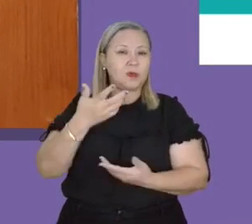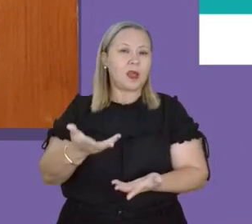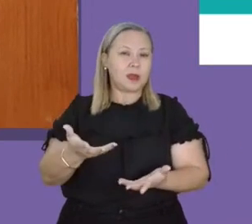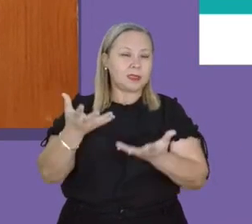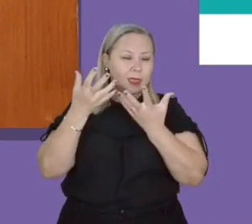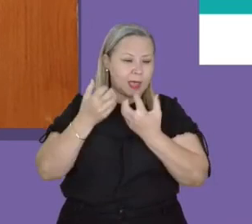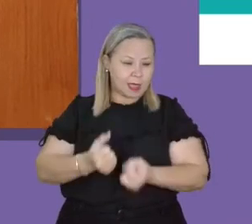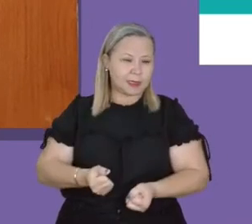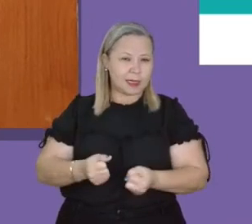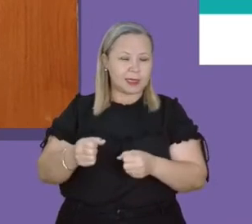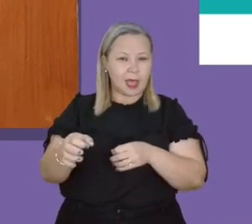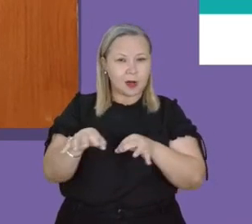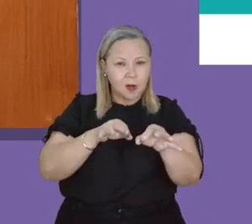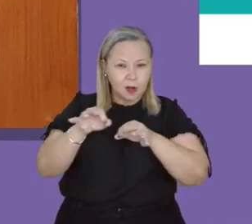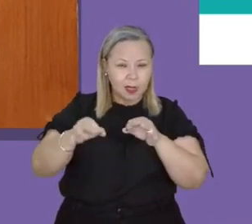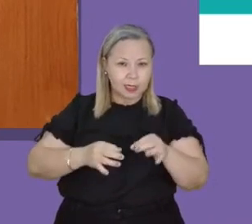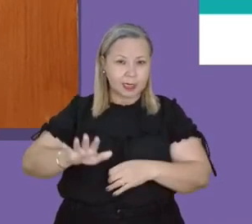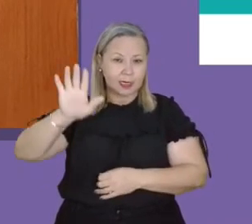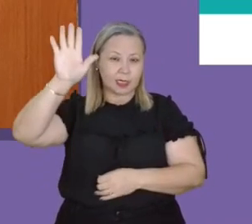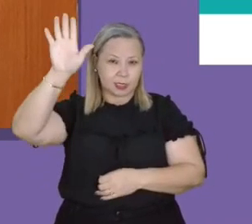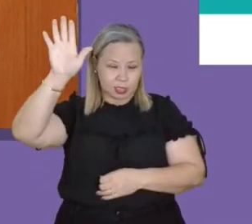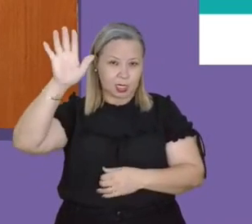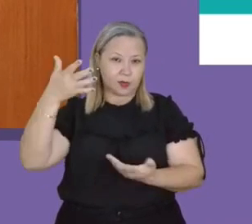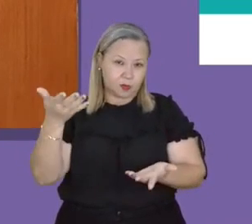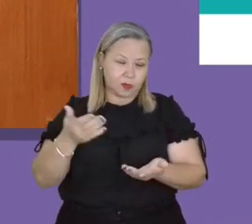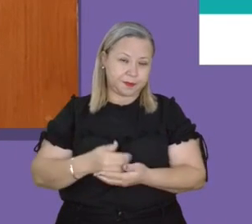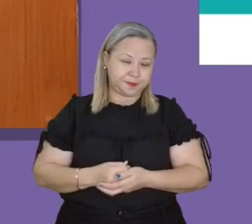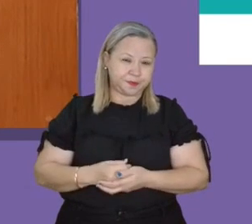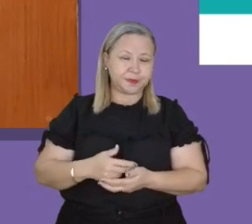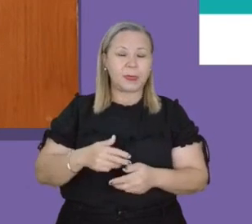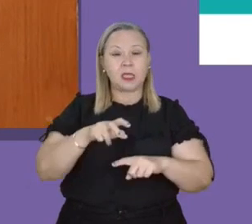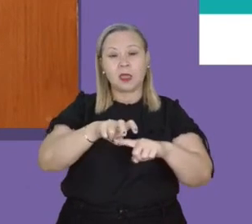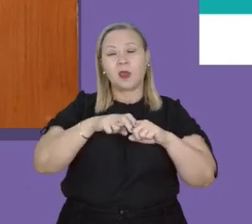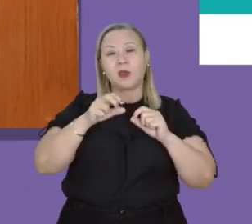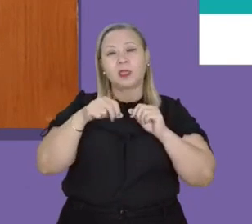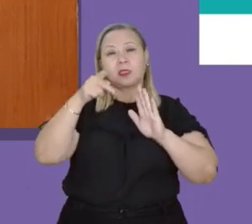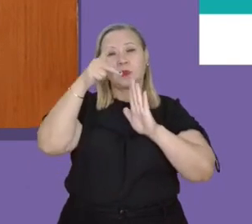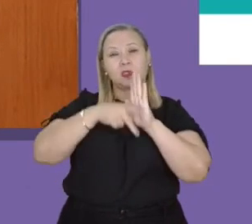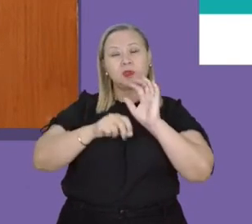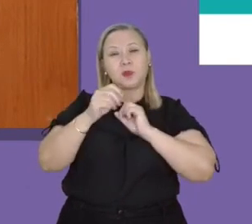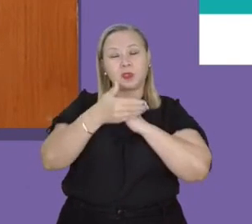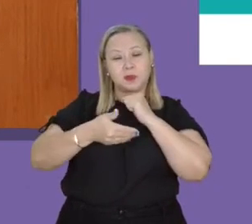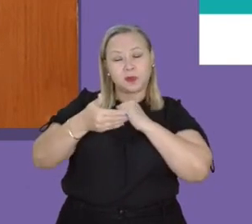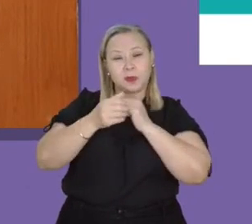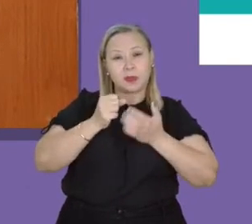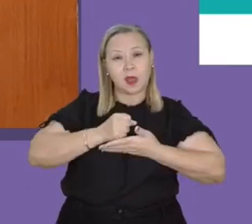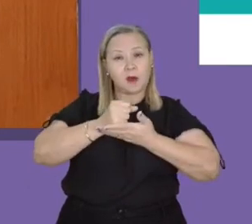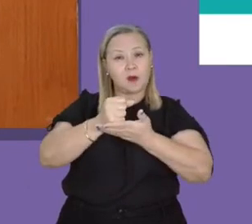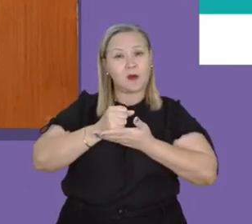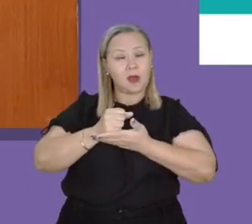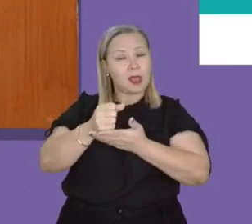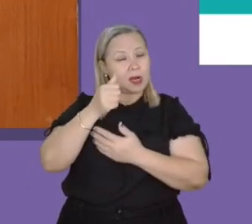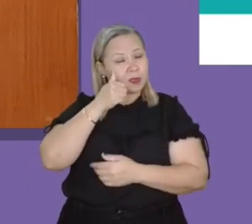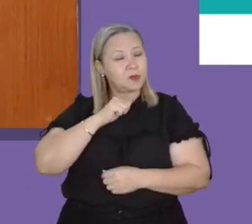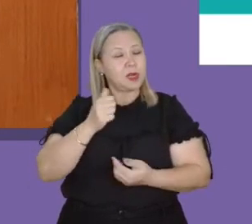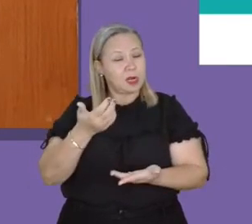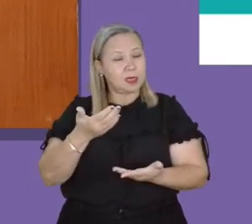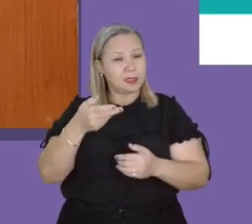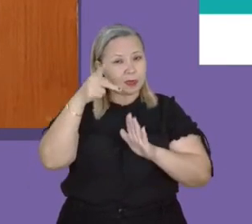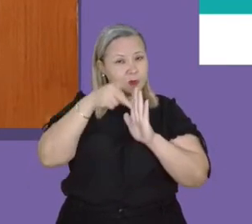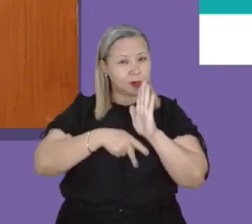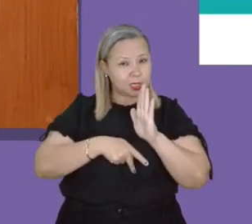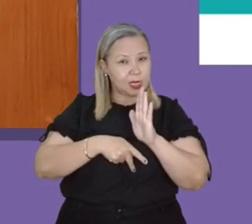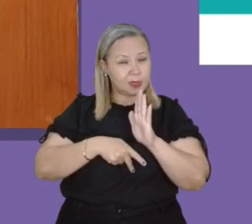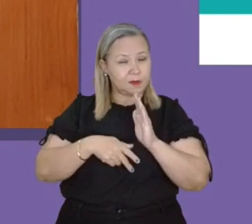construir essa candidatura, e por isso também eu acho esse projeto tão fundamental, Elas por Elas, né? Porque Elas por Elas é isso,